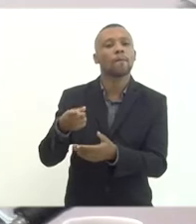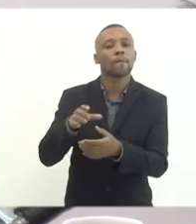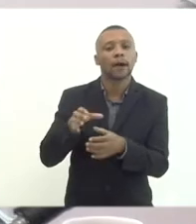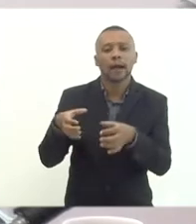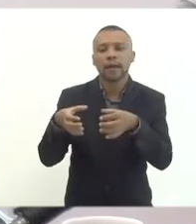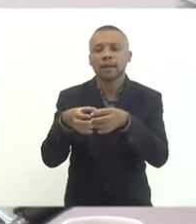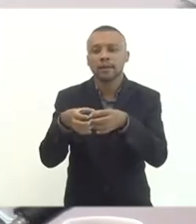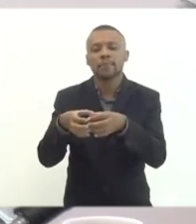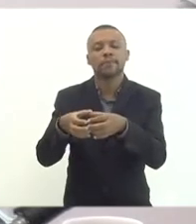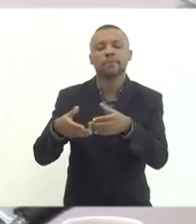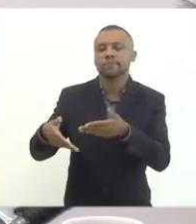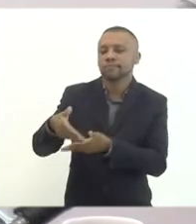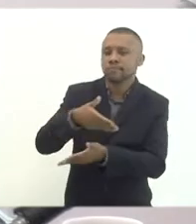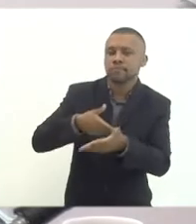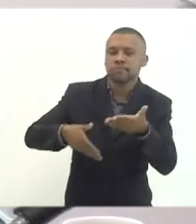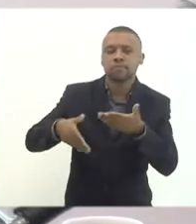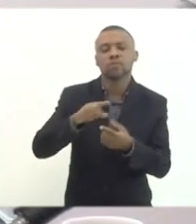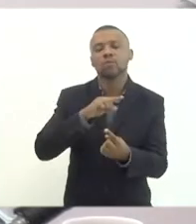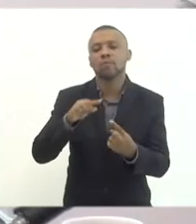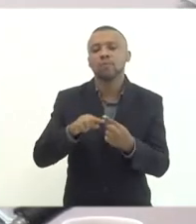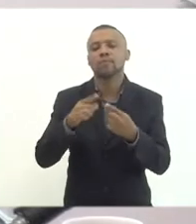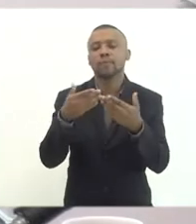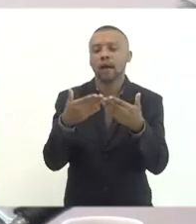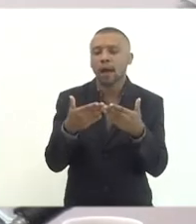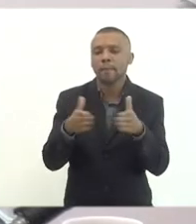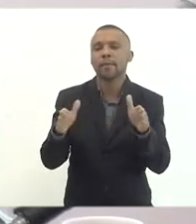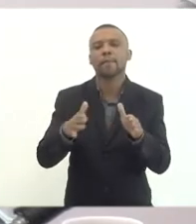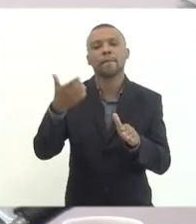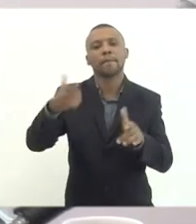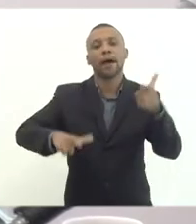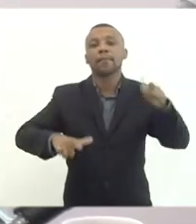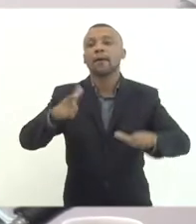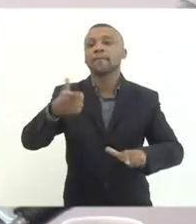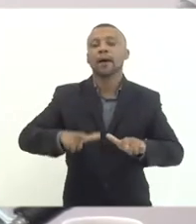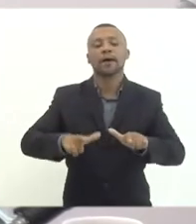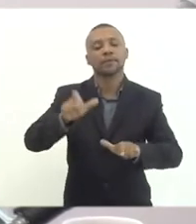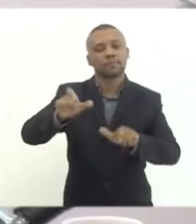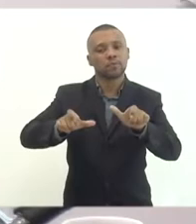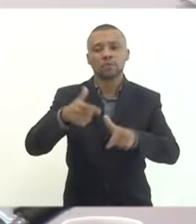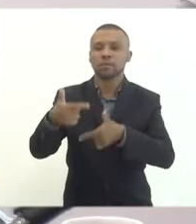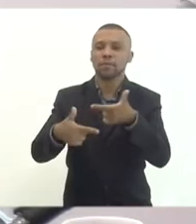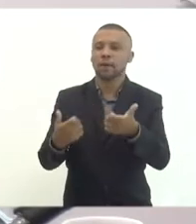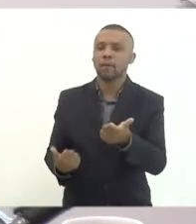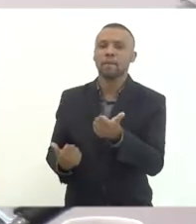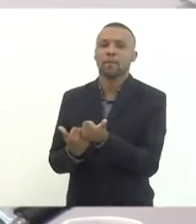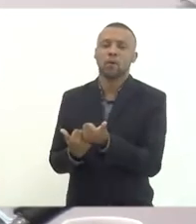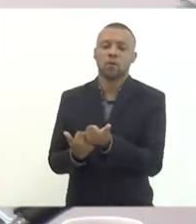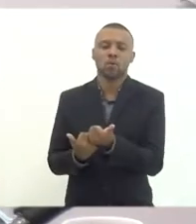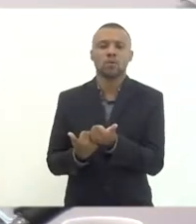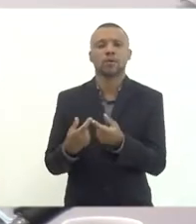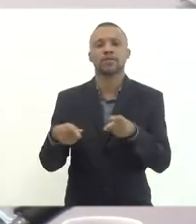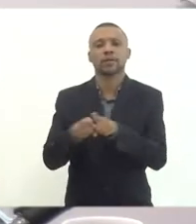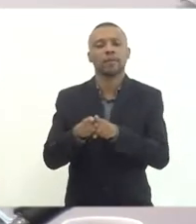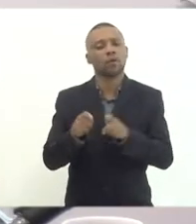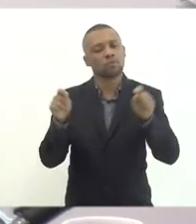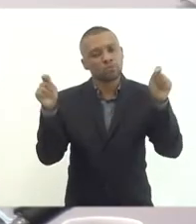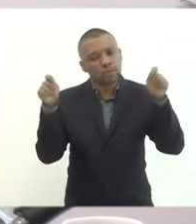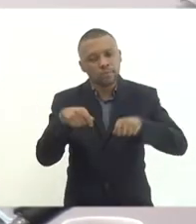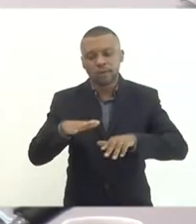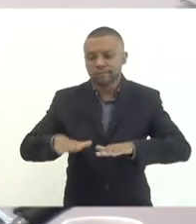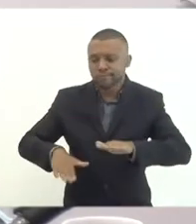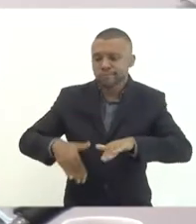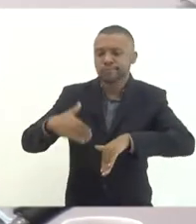diz que existem um componente de expansão para novas equipes e um componente de desempenho para gente ver o melhor é